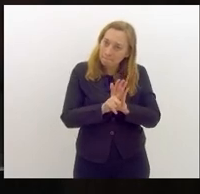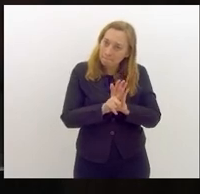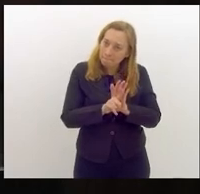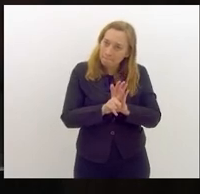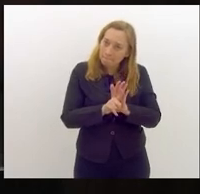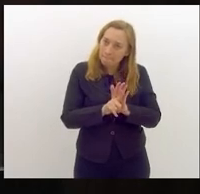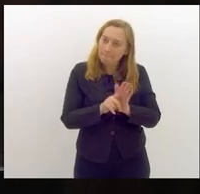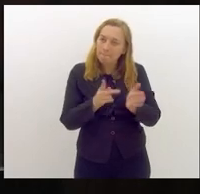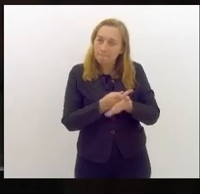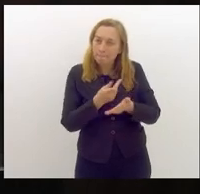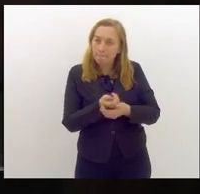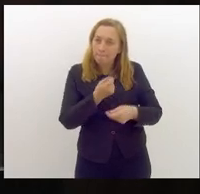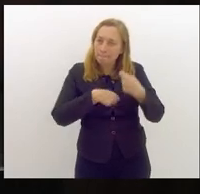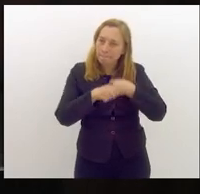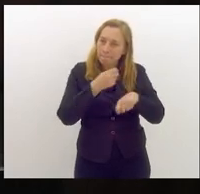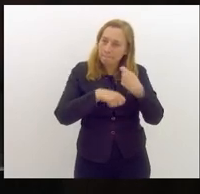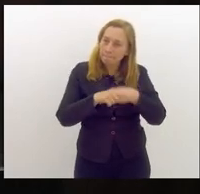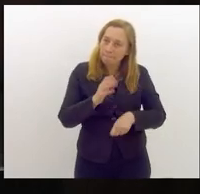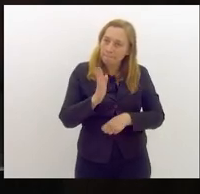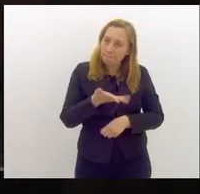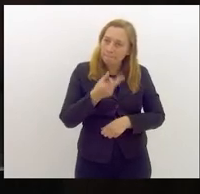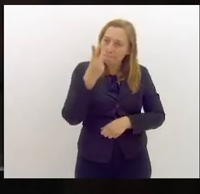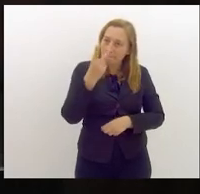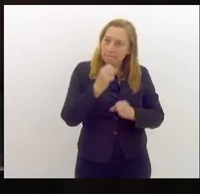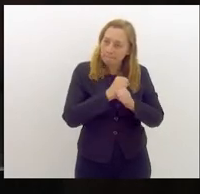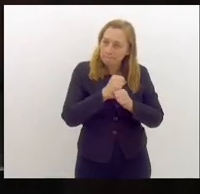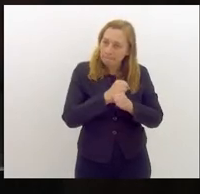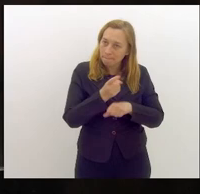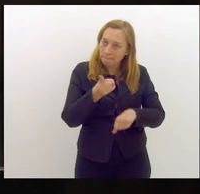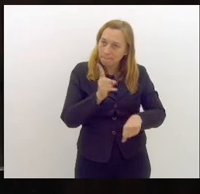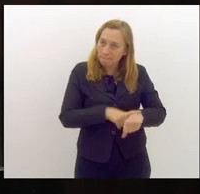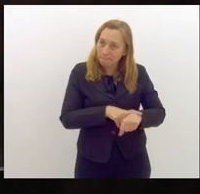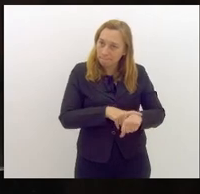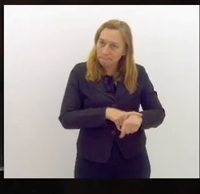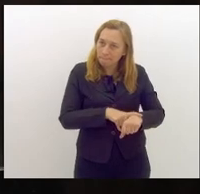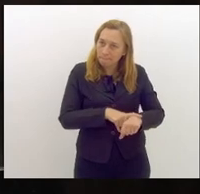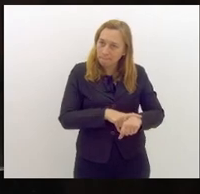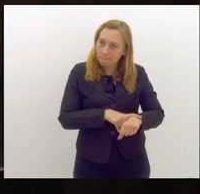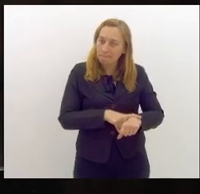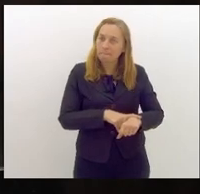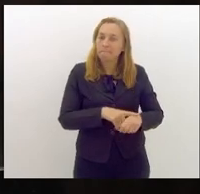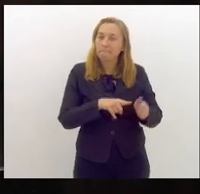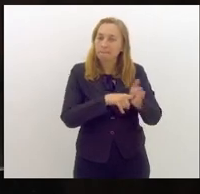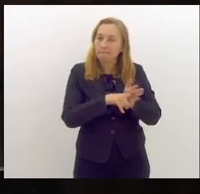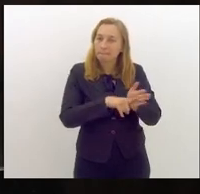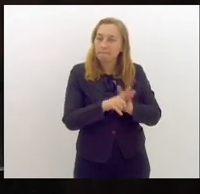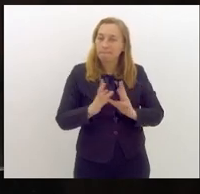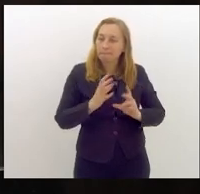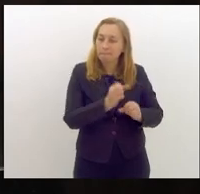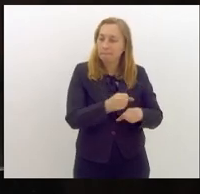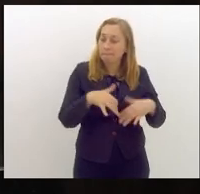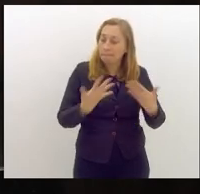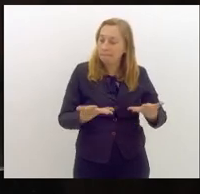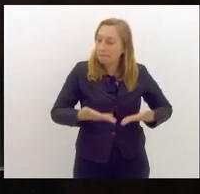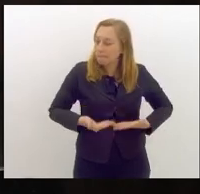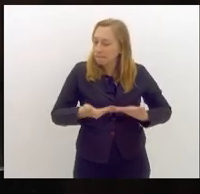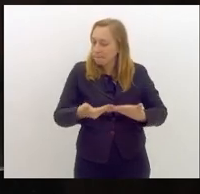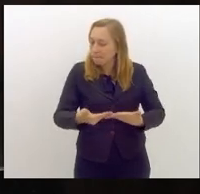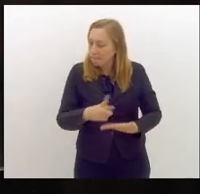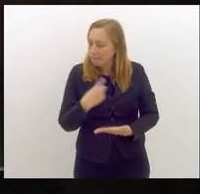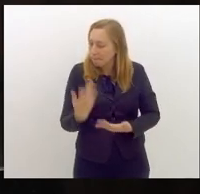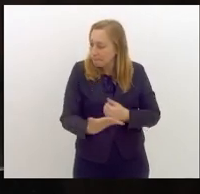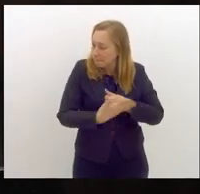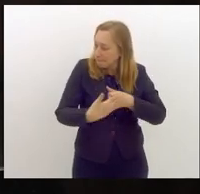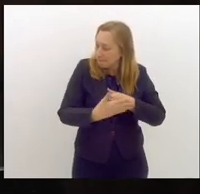administrativa que já se foram até dois anos do tempo dessa revisão então receba o nosso